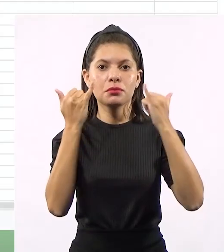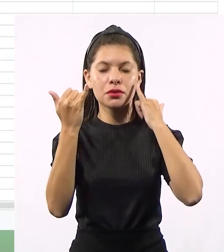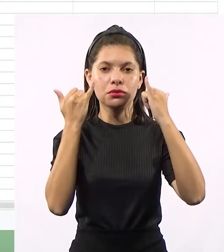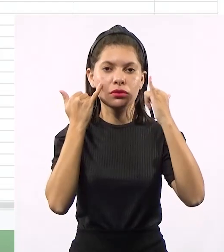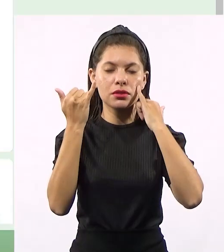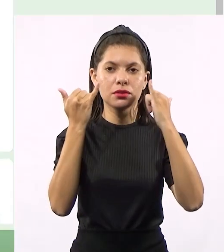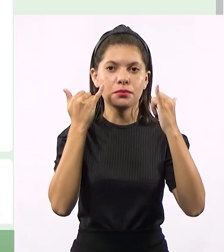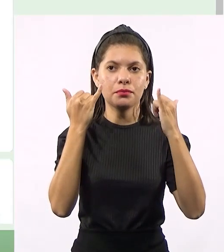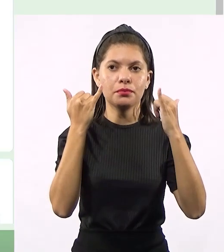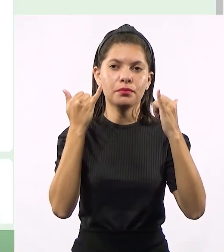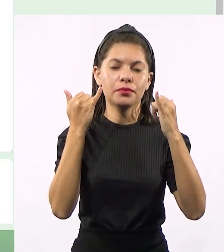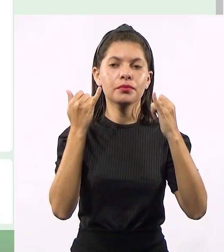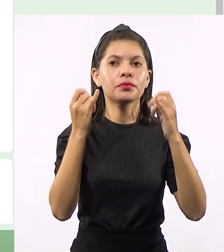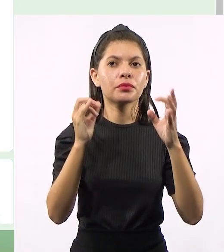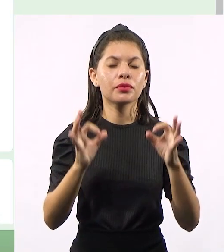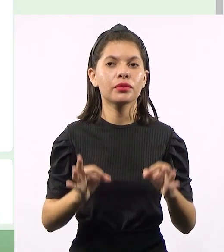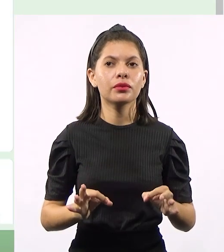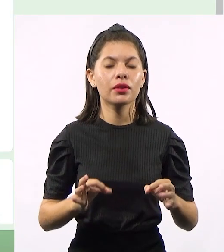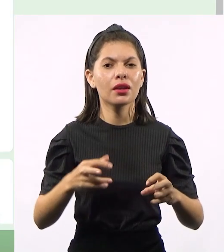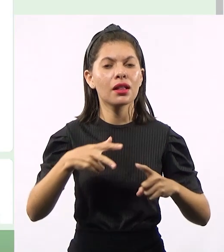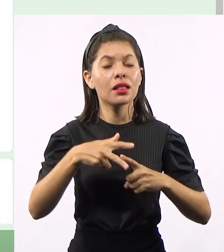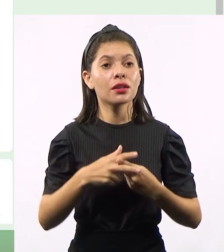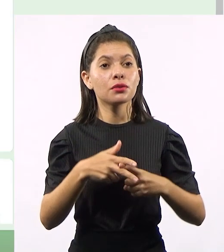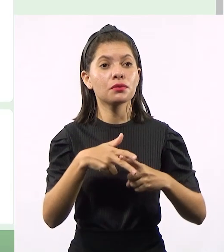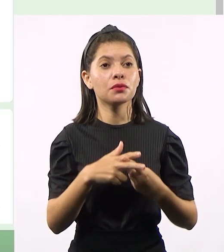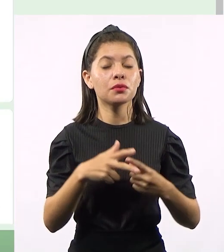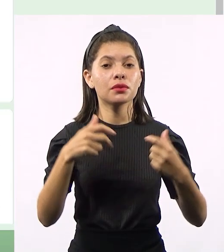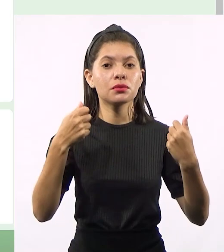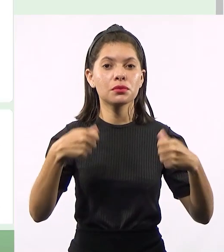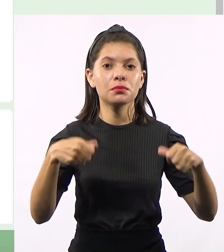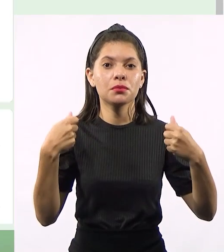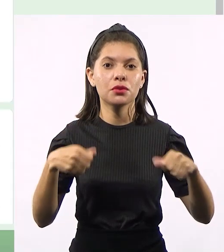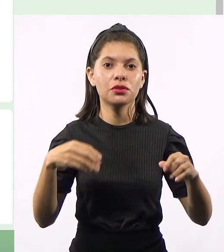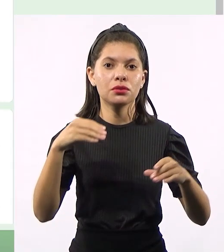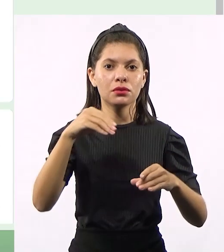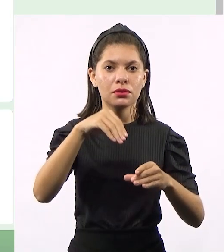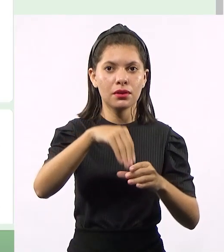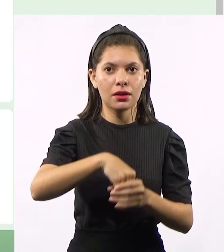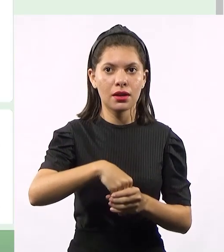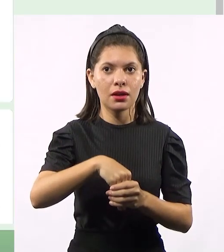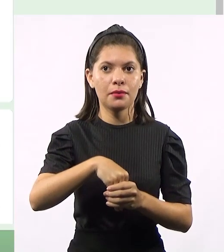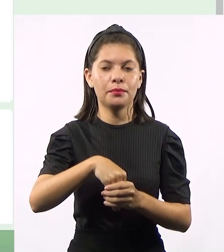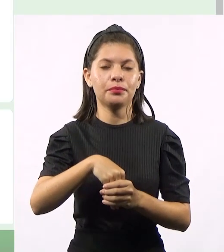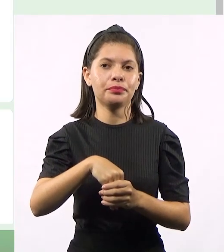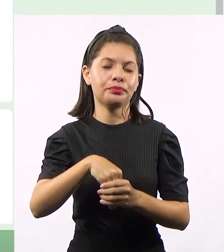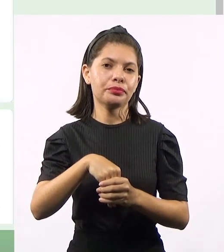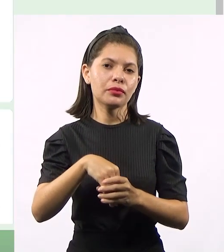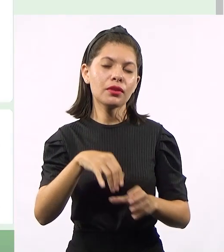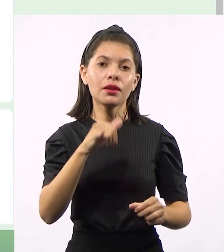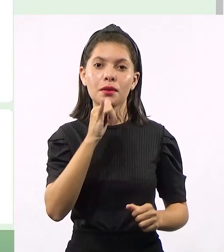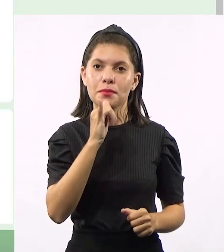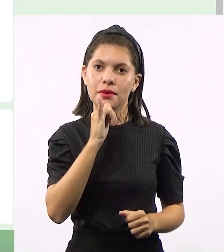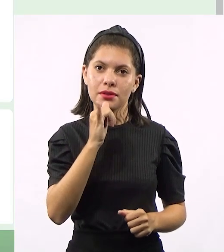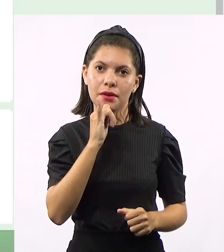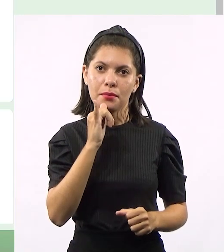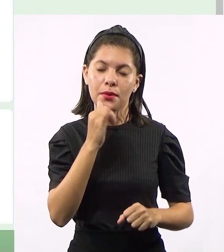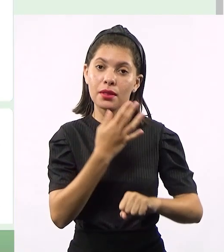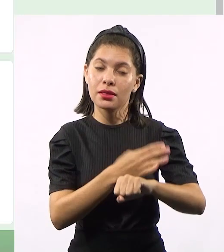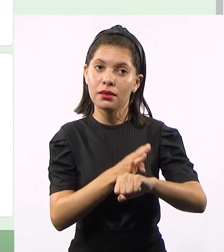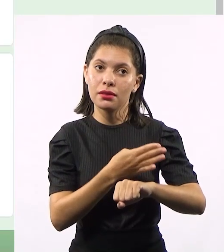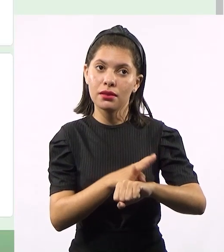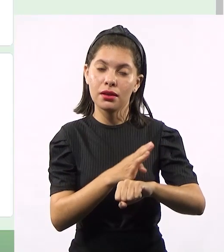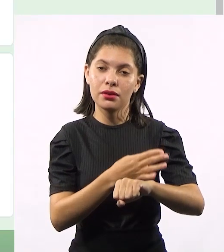Certo? Nas configurações eu posso inserir algumas limitações, por exemplo, criar